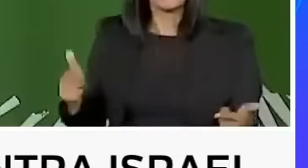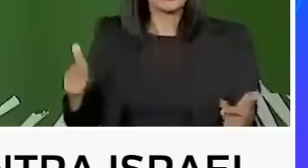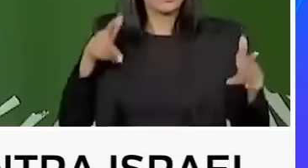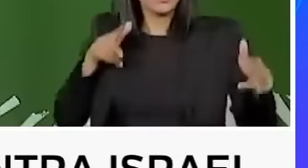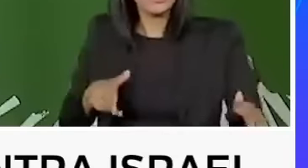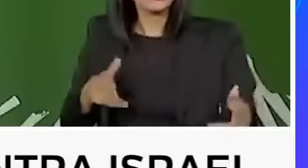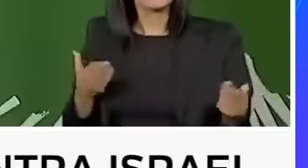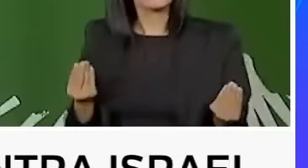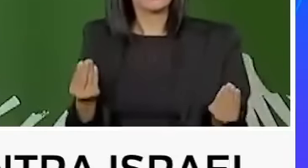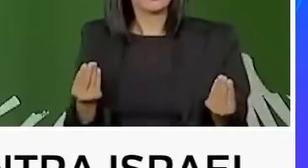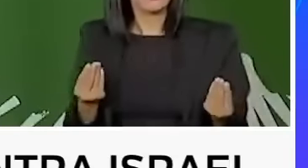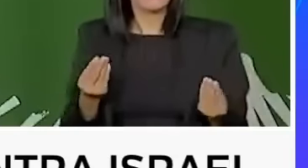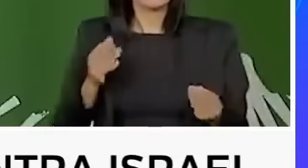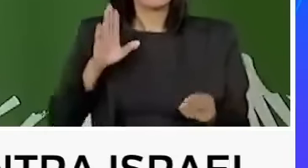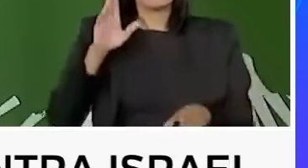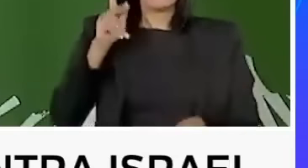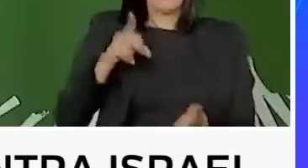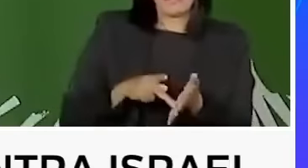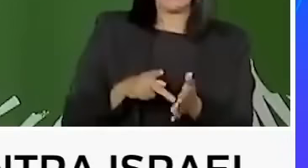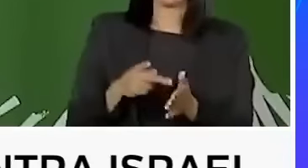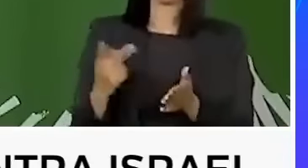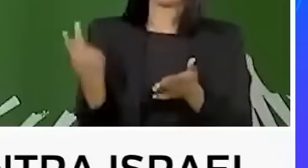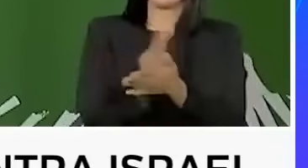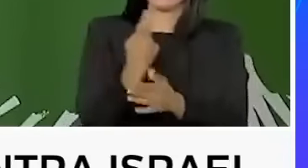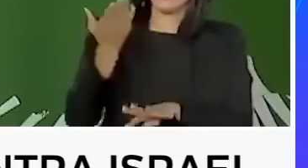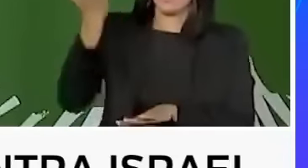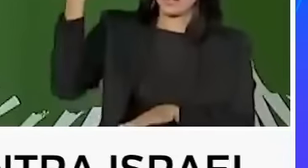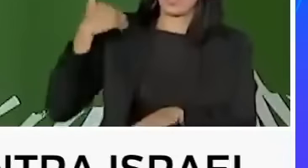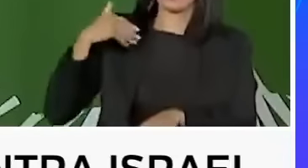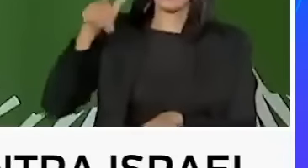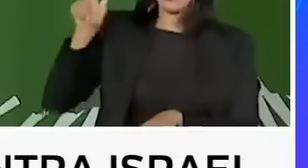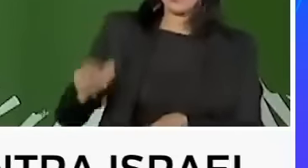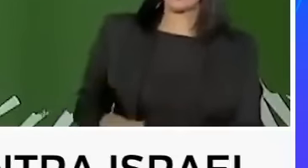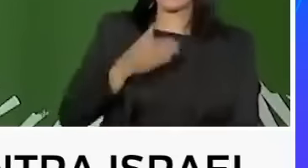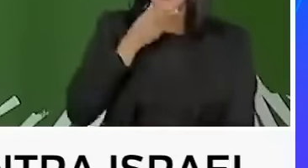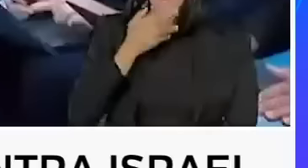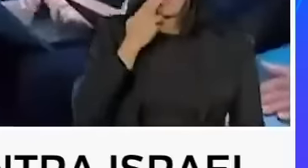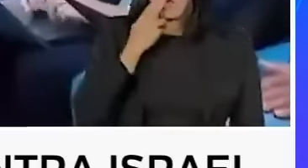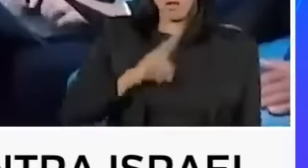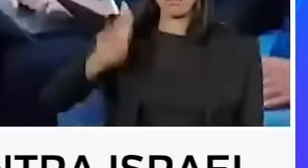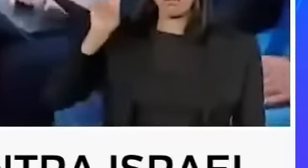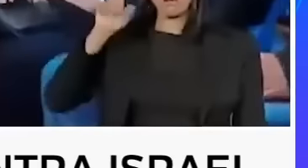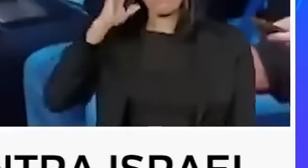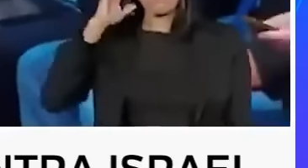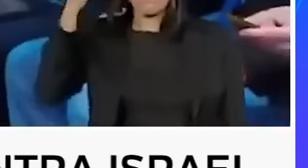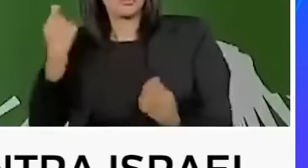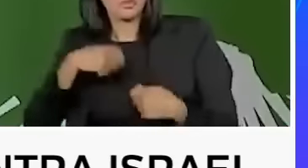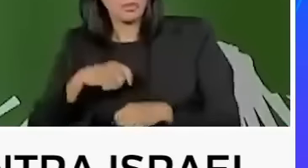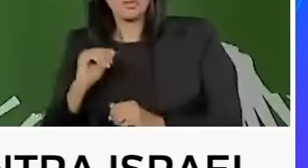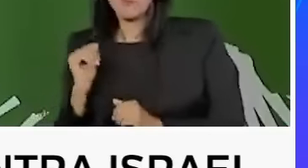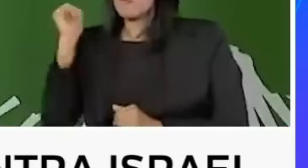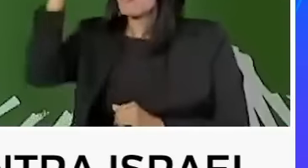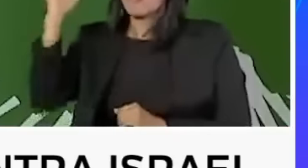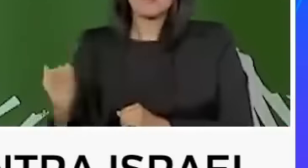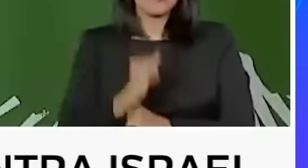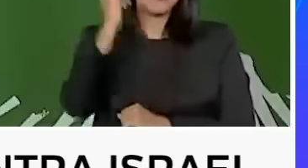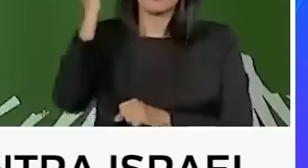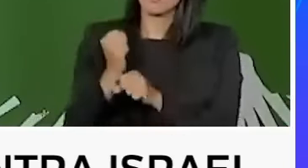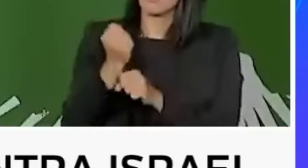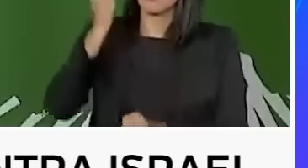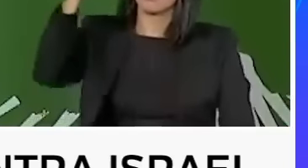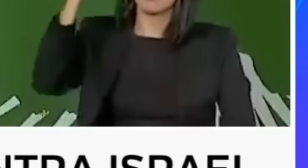órgão judicial da ONU desde a criação em 1945 Ah o Jamil conta também como é que vai ser a